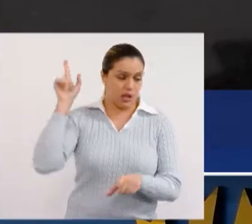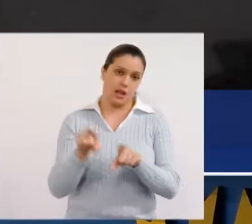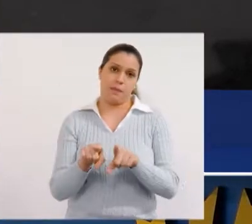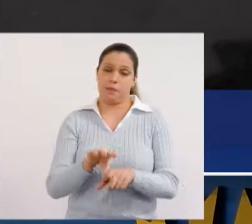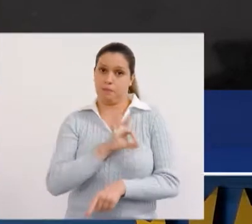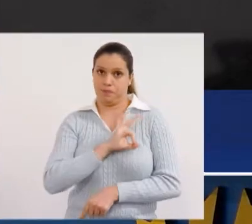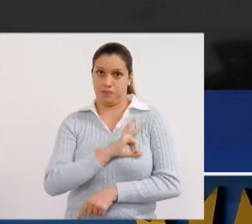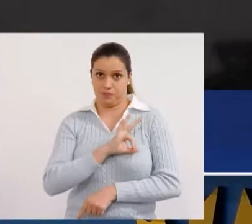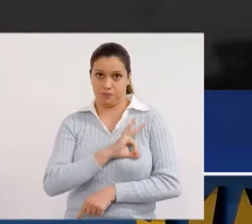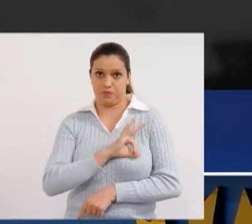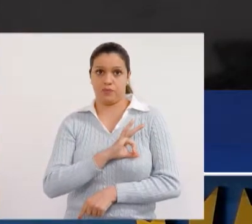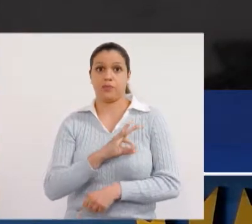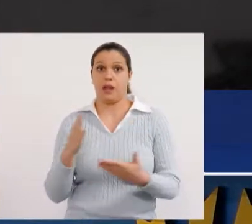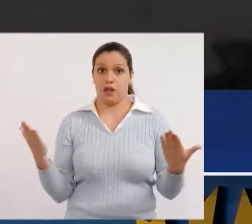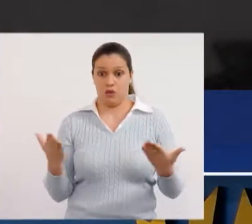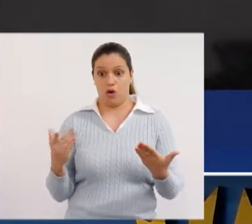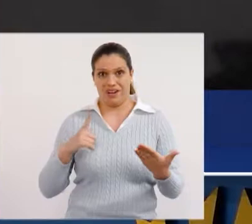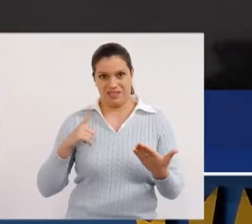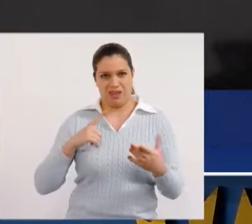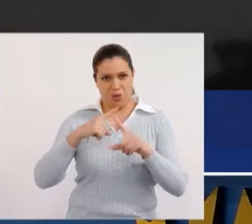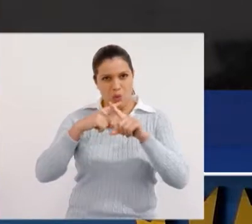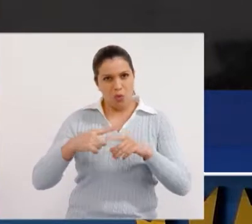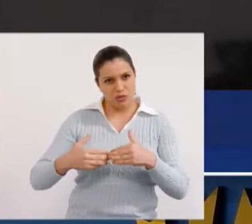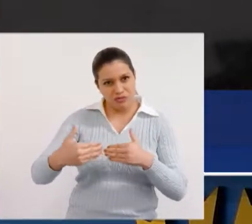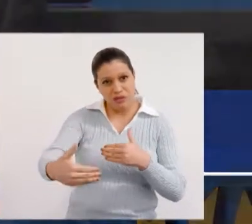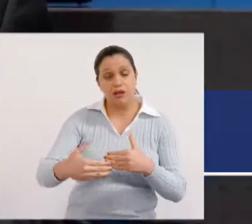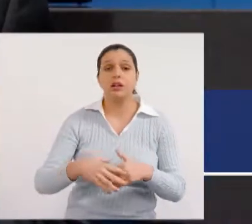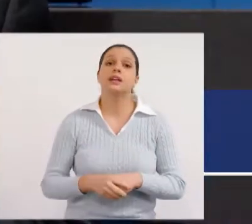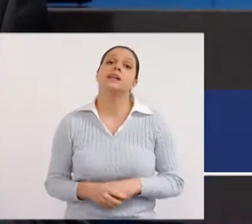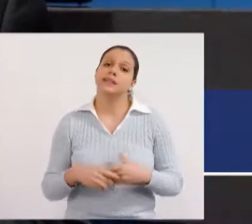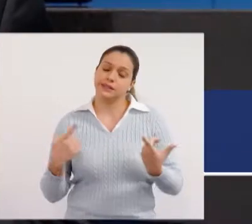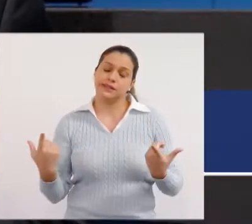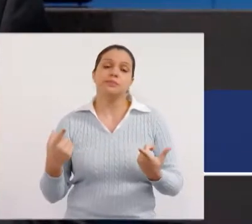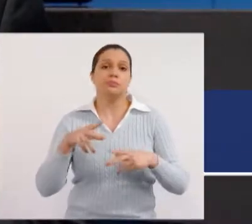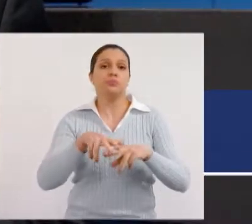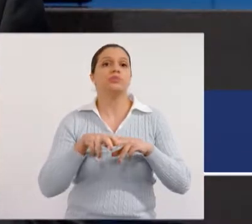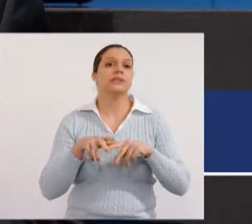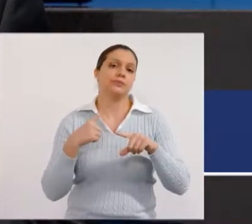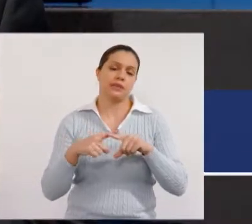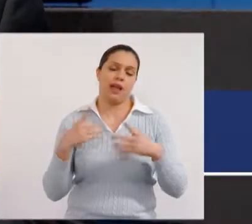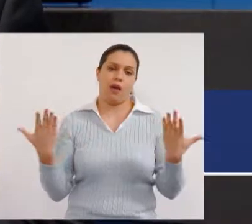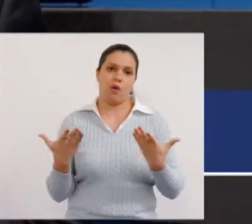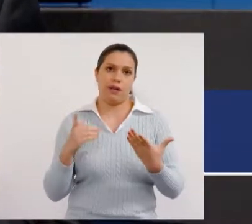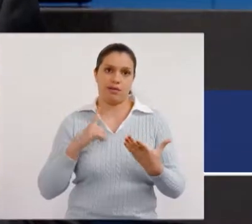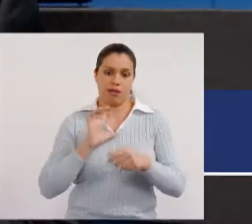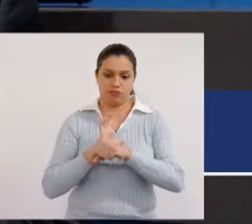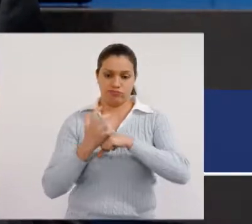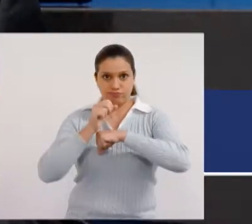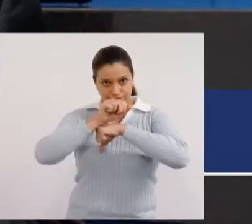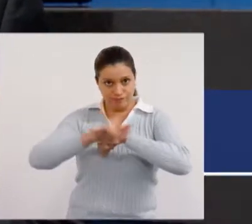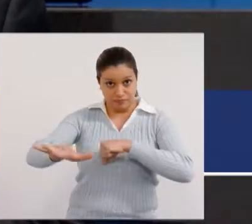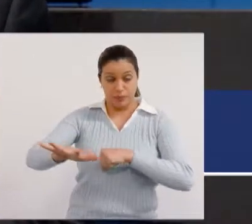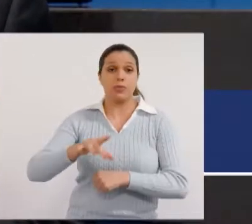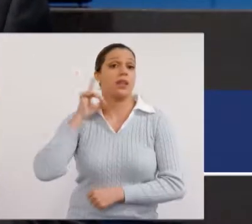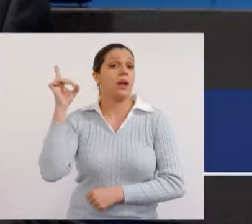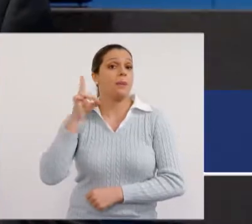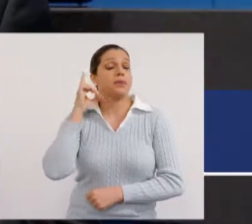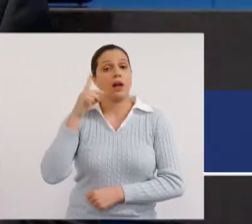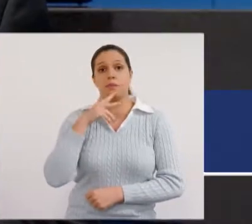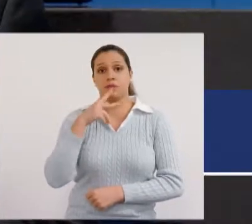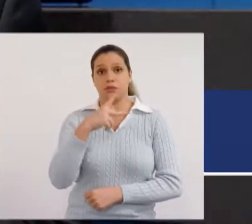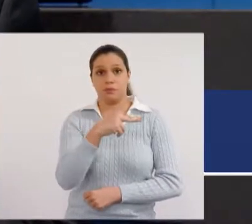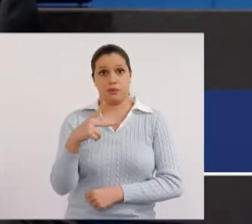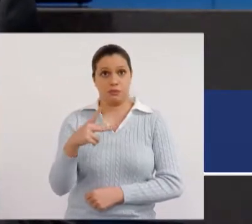Militar e do Corpo de Bombeiros, atualmente em andamento. A medida é decorrente da pandemia do coronavírus. O deputado